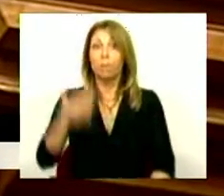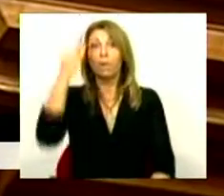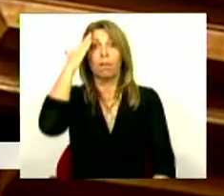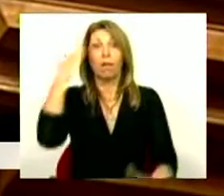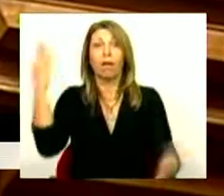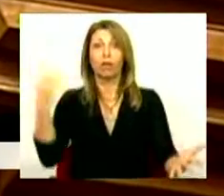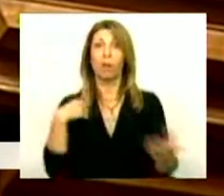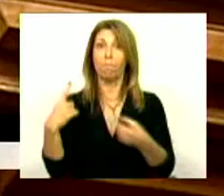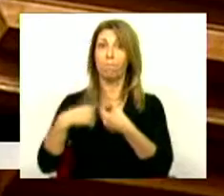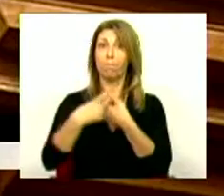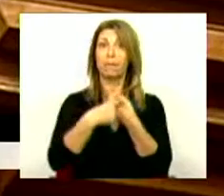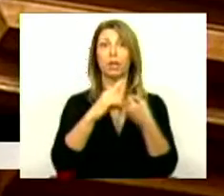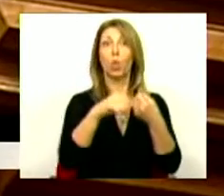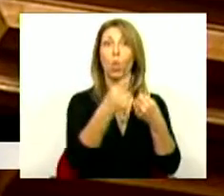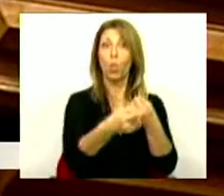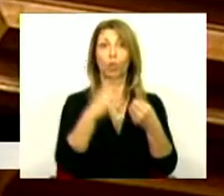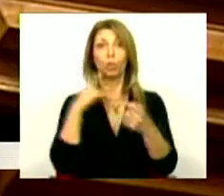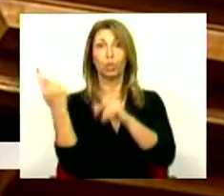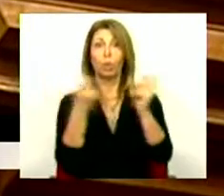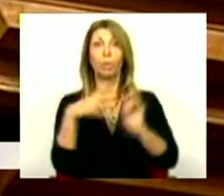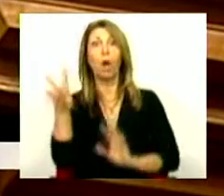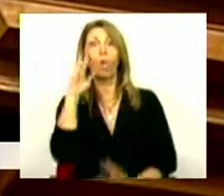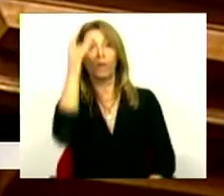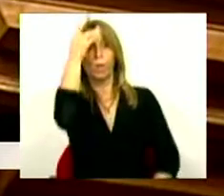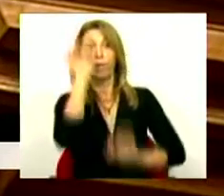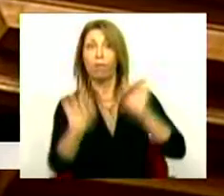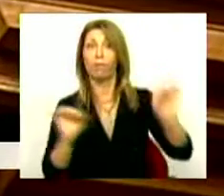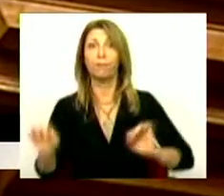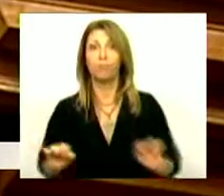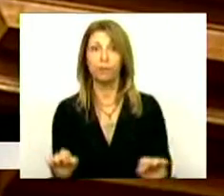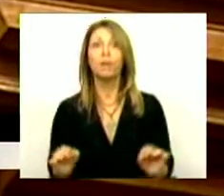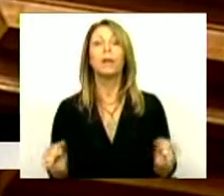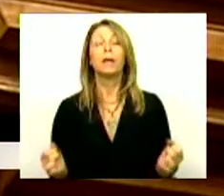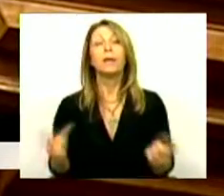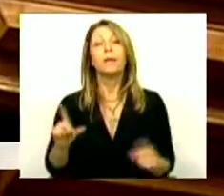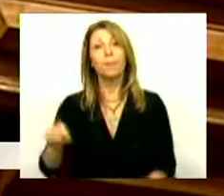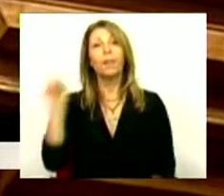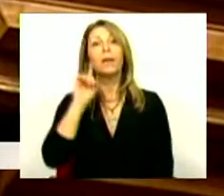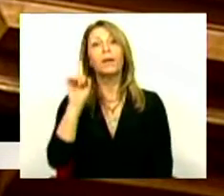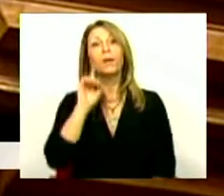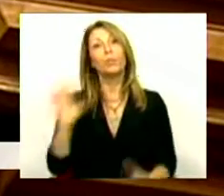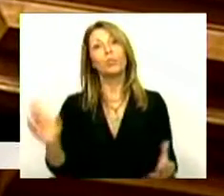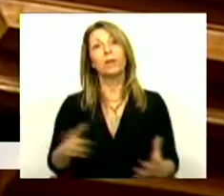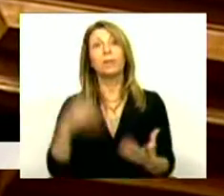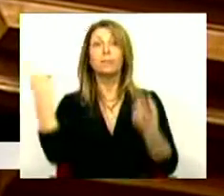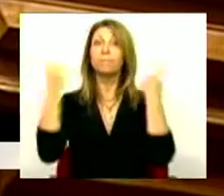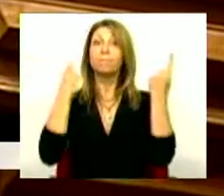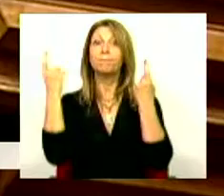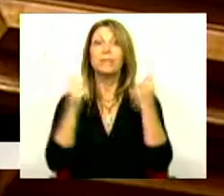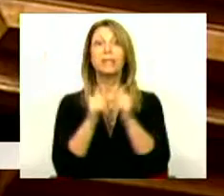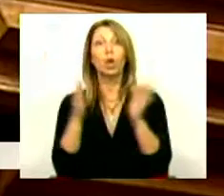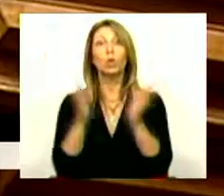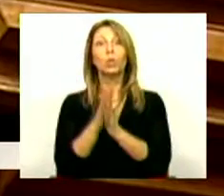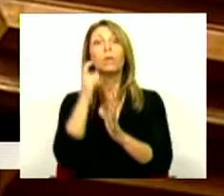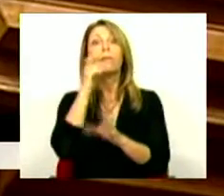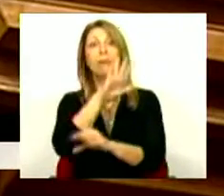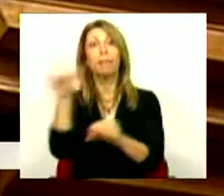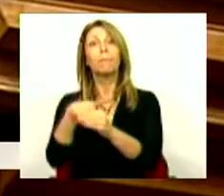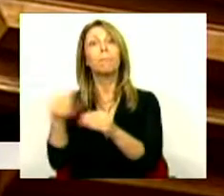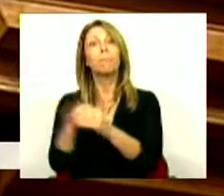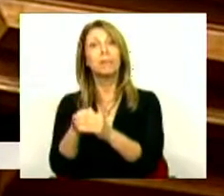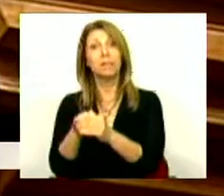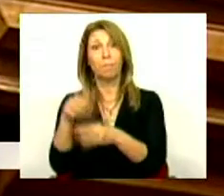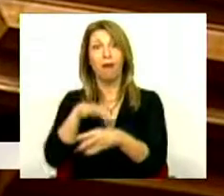parceiros no debate relativamente a esta questão, é também importante ter em consideração todos os agentes da justiça relativamente a